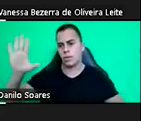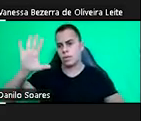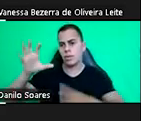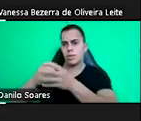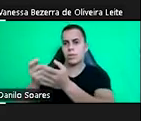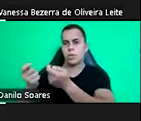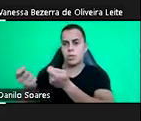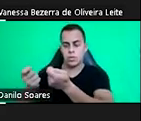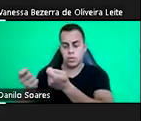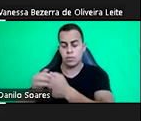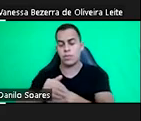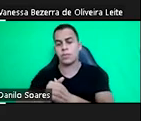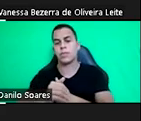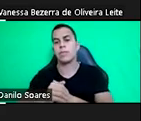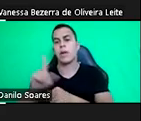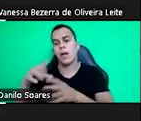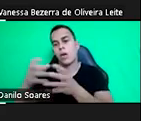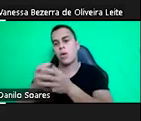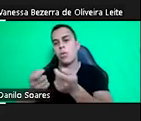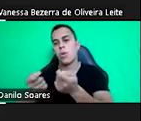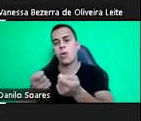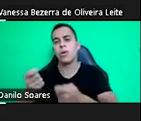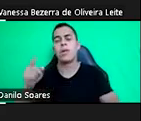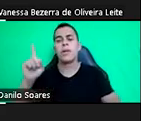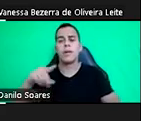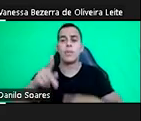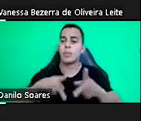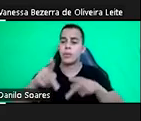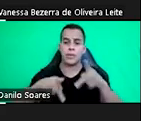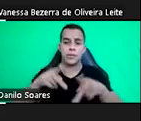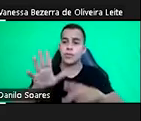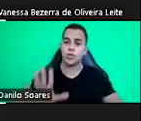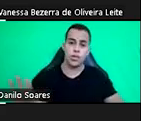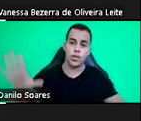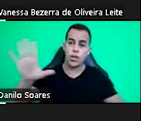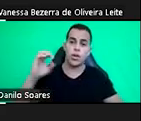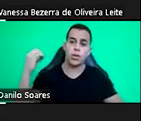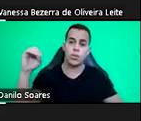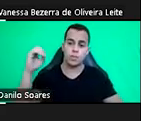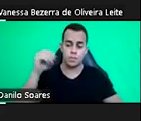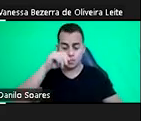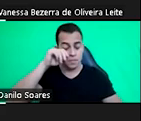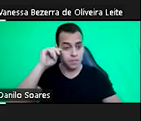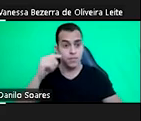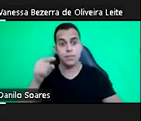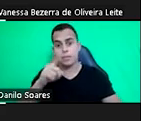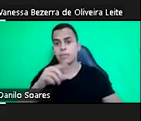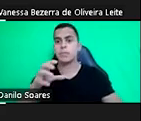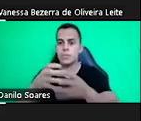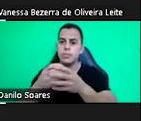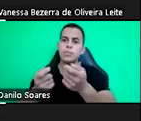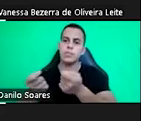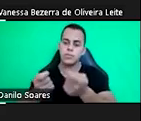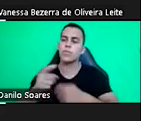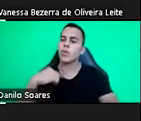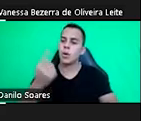controle, que é nosso grupo controle é um grupo controle que vem da população geral do Rio Grande do Sul. E aí aqui no grupo controle a gente vê que